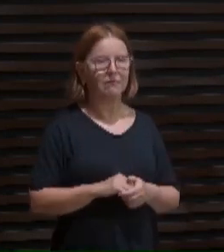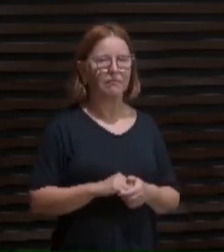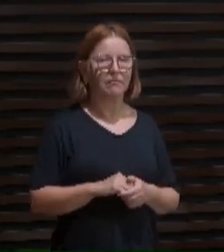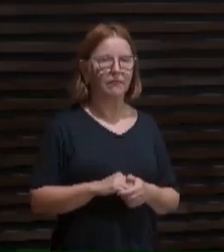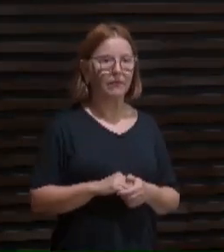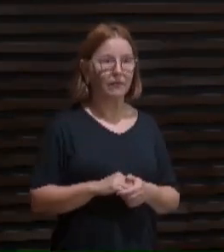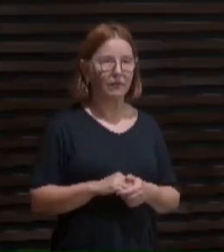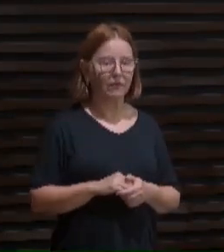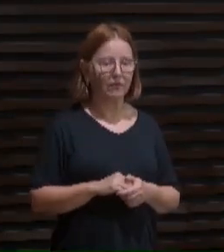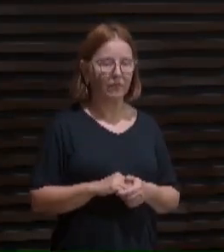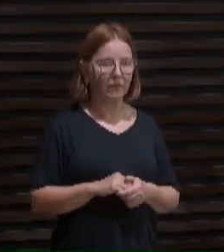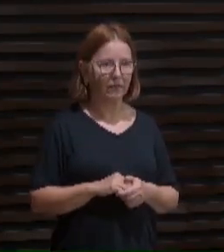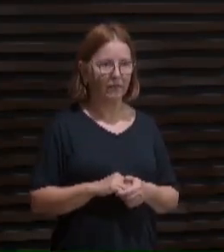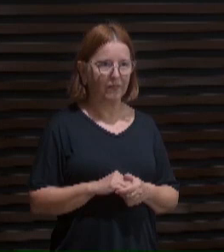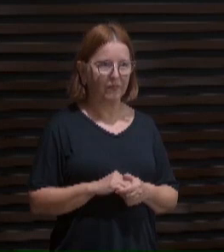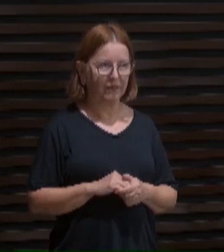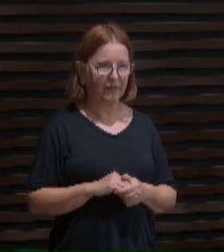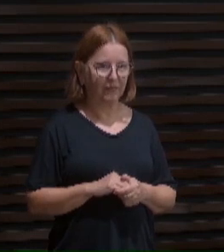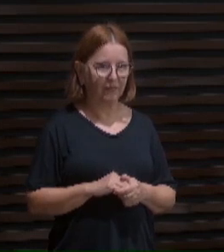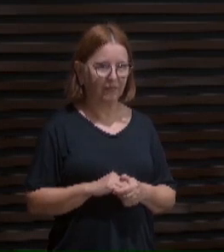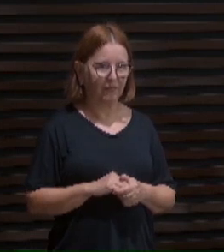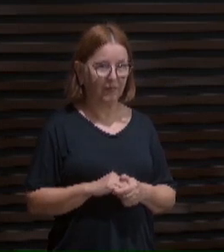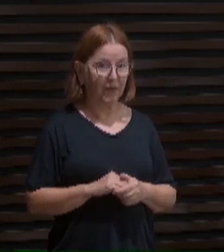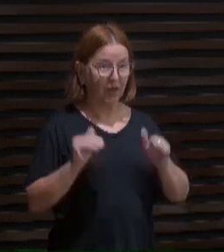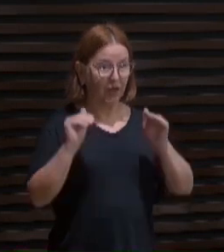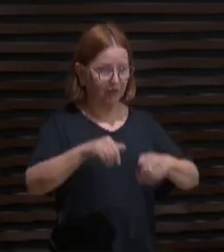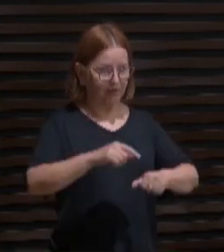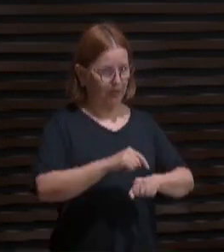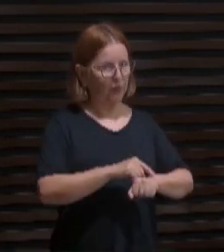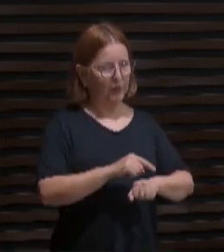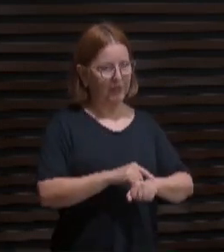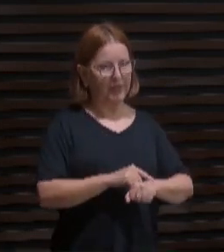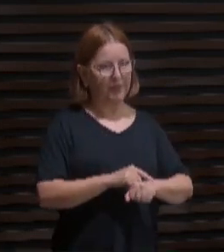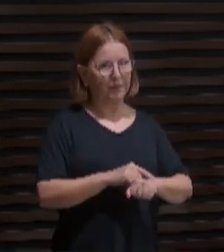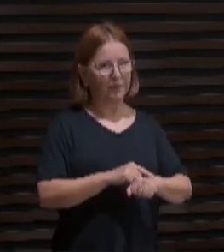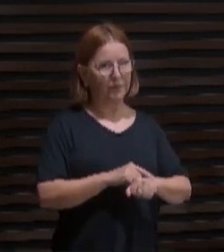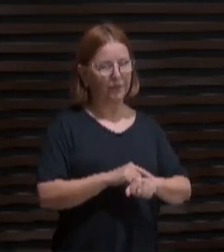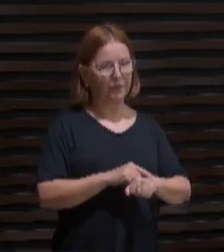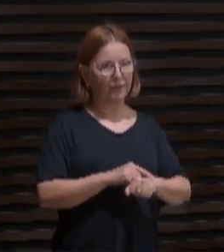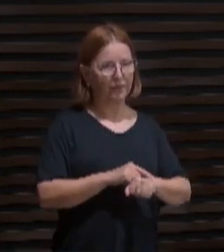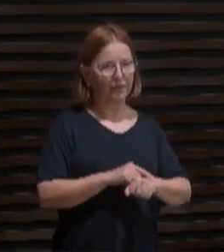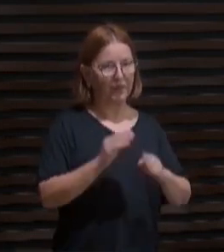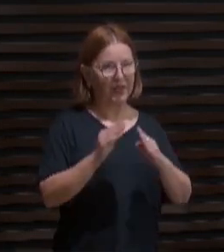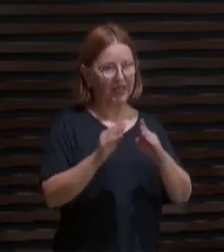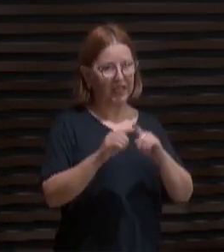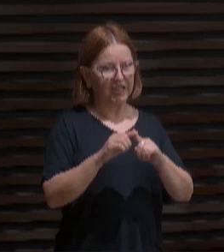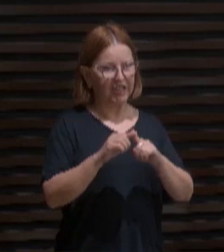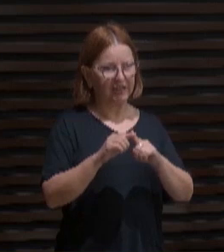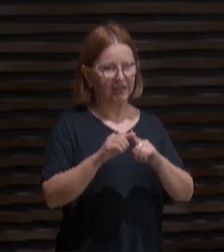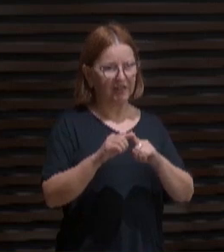No final das contas, no final dos tempos, a igreja tirou Deus da sua história, tirou